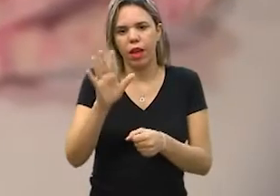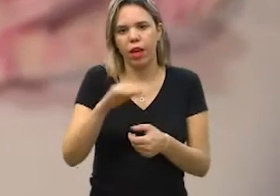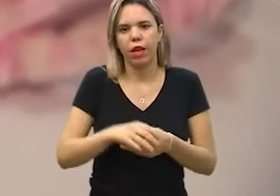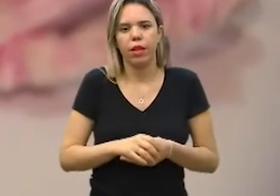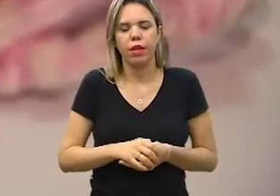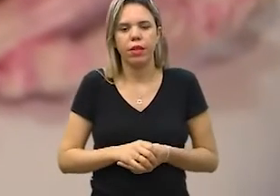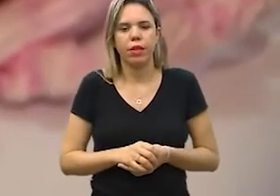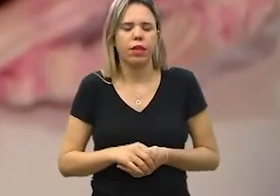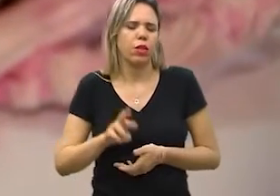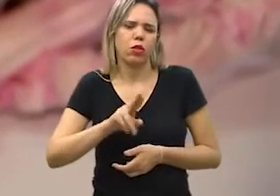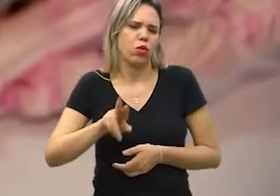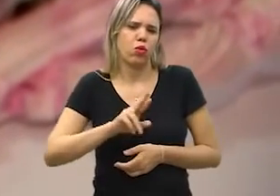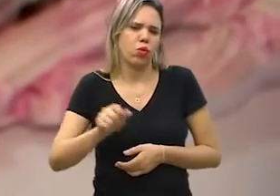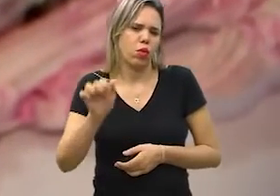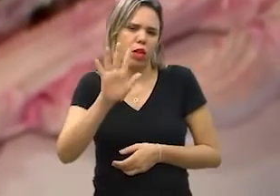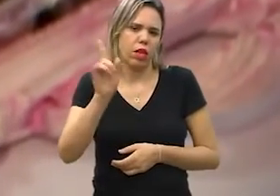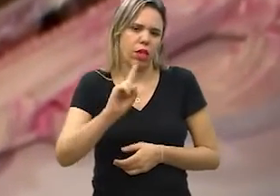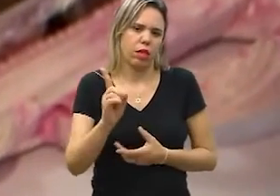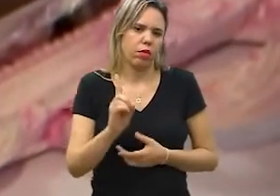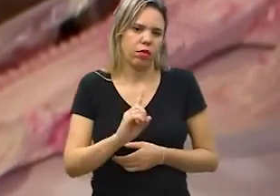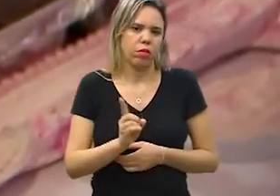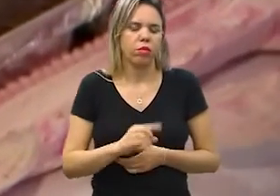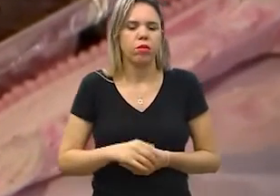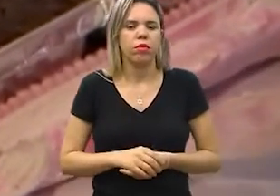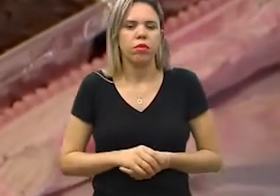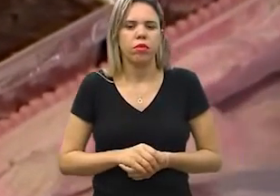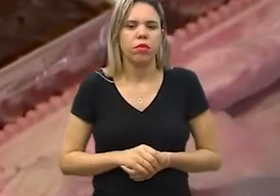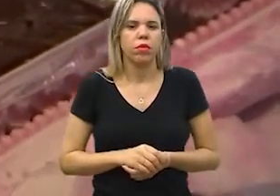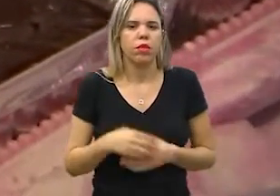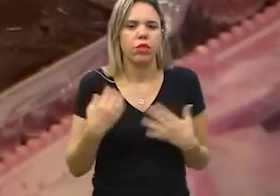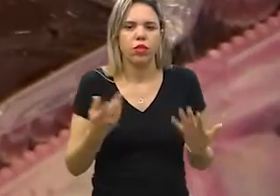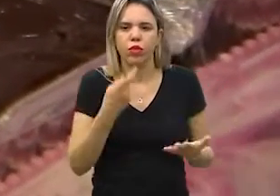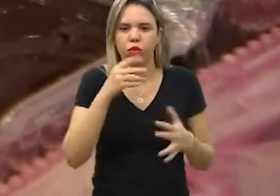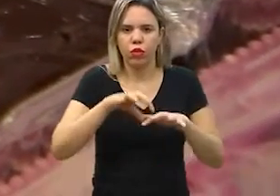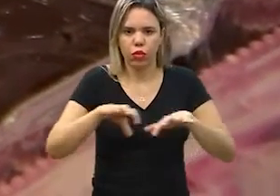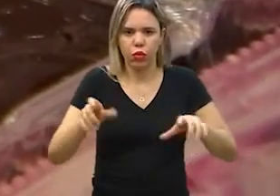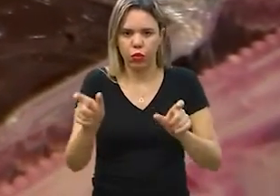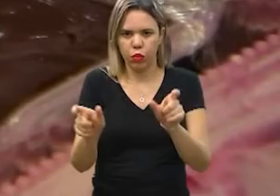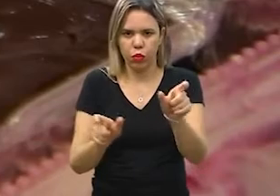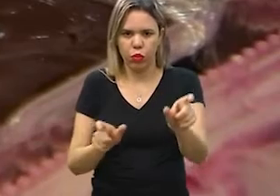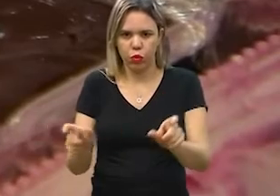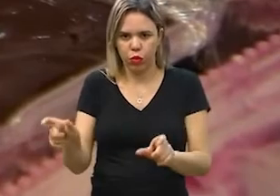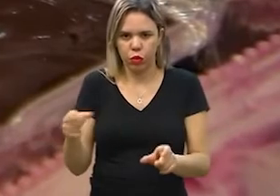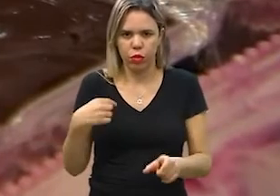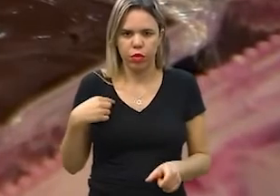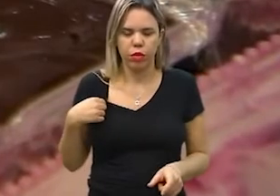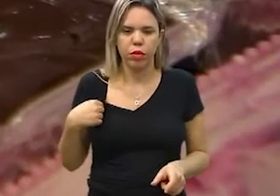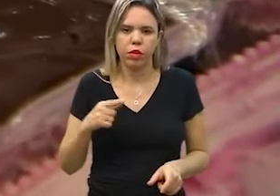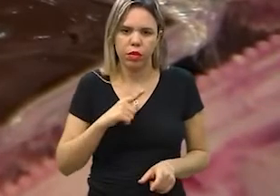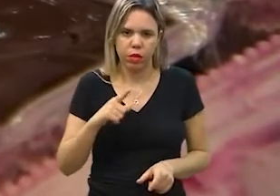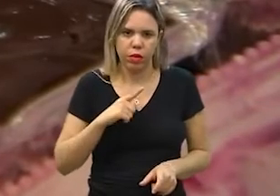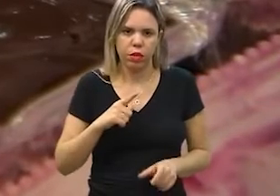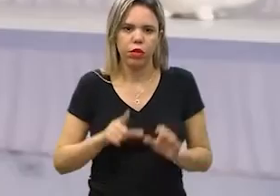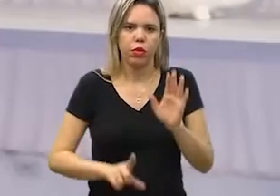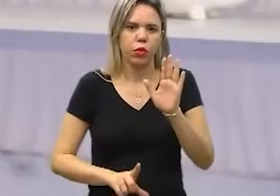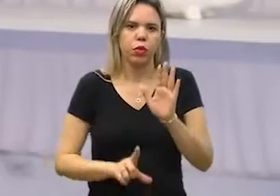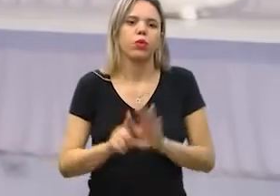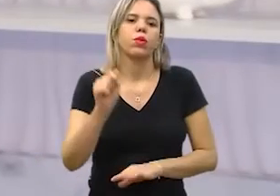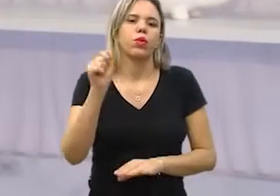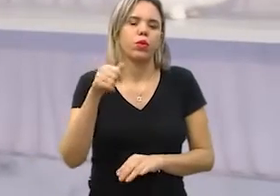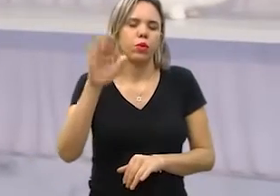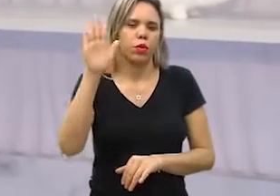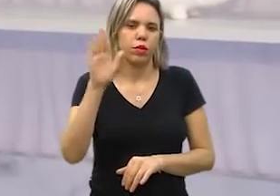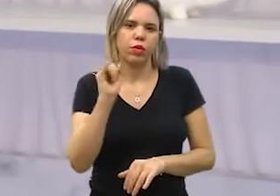cara? Não é uma receita tão cara, né? Quando a gente divide ela em pequenas porções, a gente tem uma rentabilidade muito